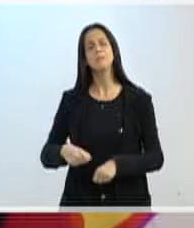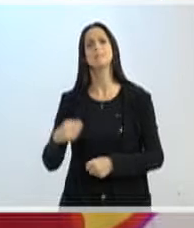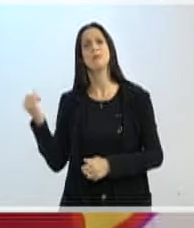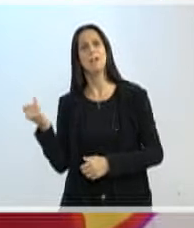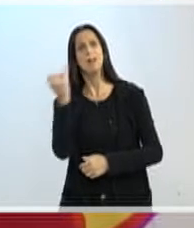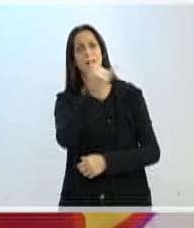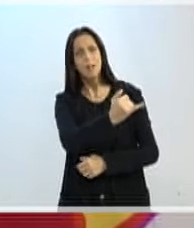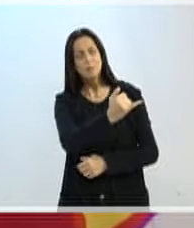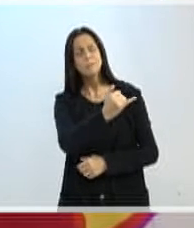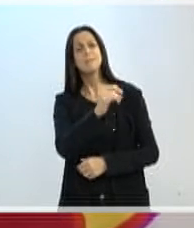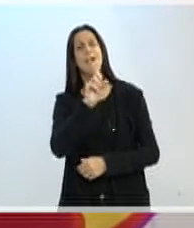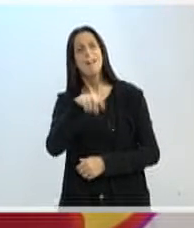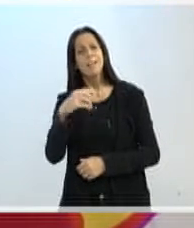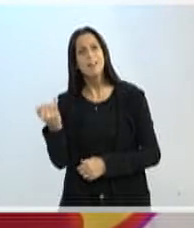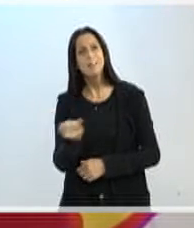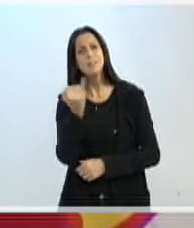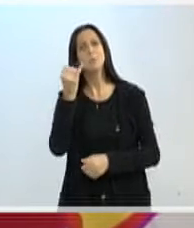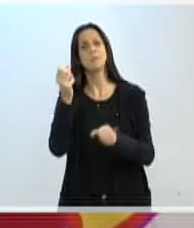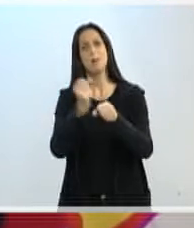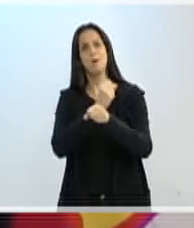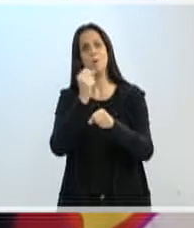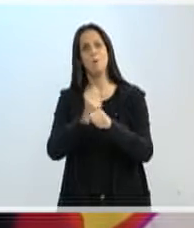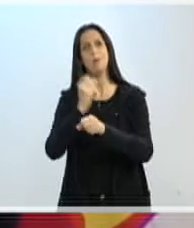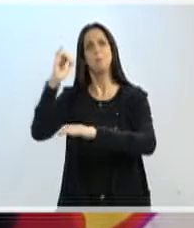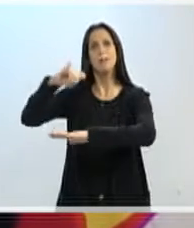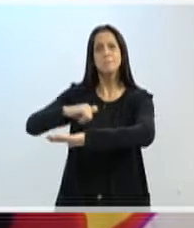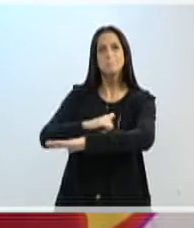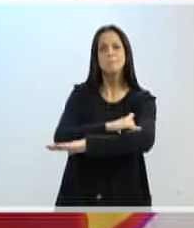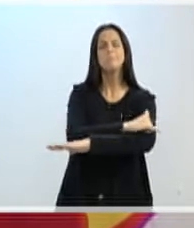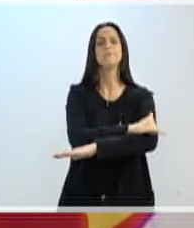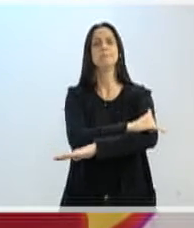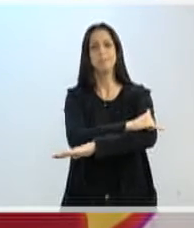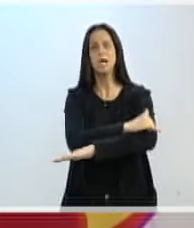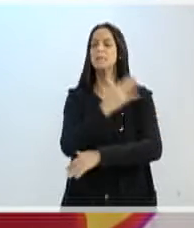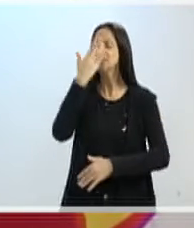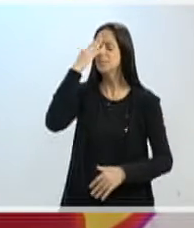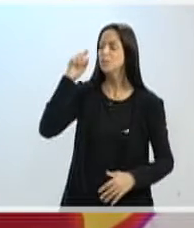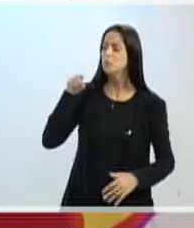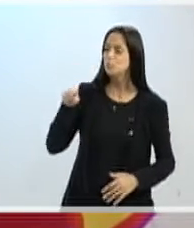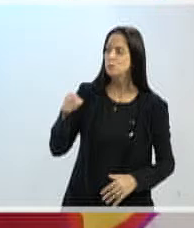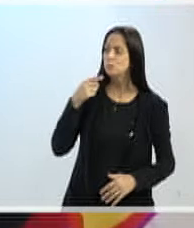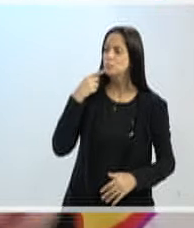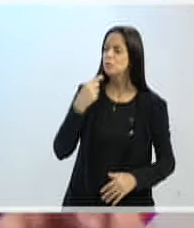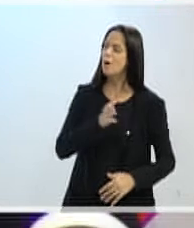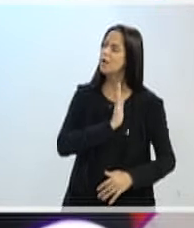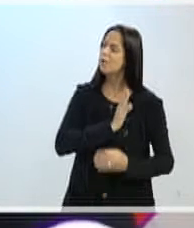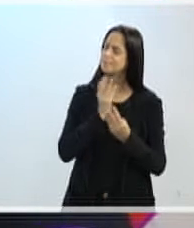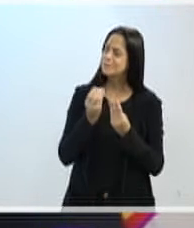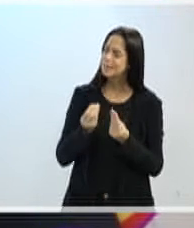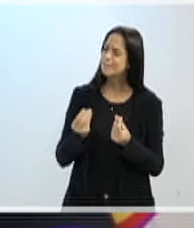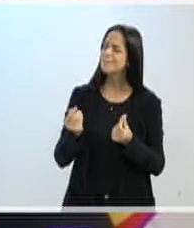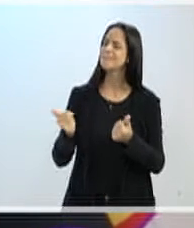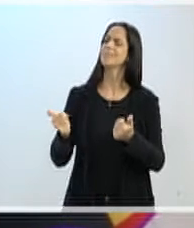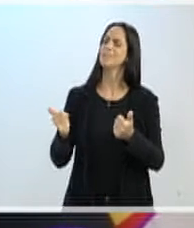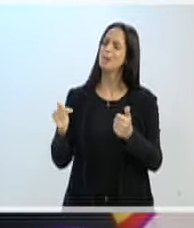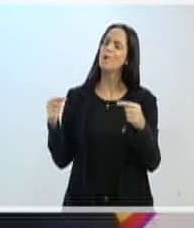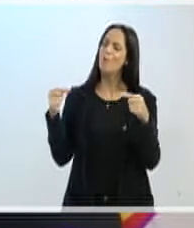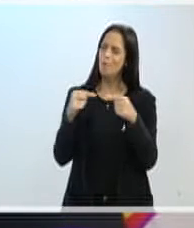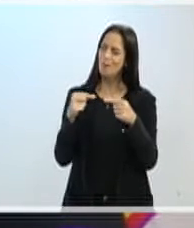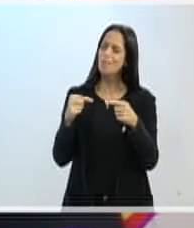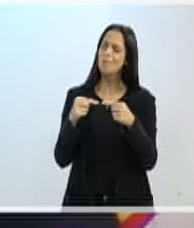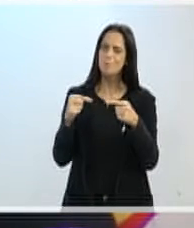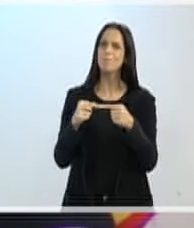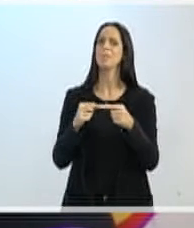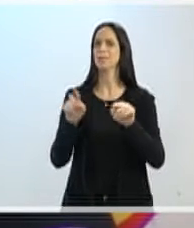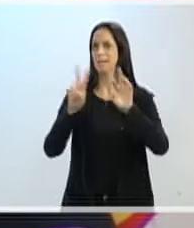importância desta obra ao executivo, vereador Lanzarin, e sei da sua sensibilidade ao tema. Ademais, outra relevante